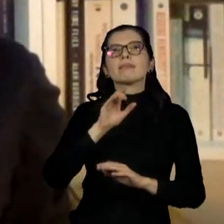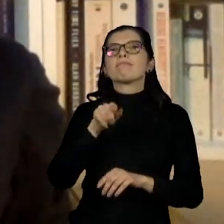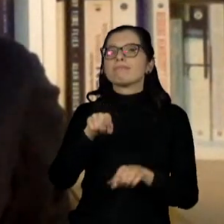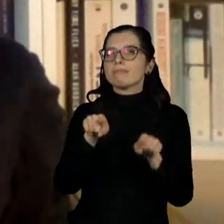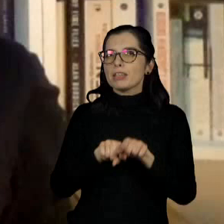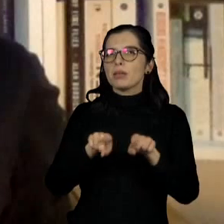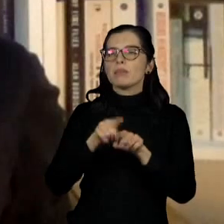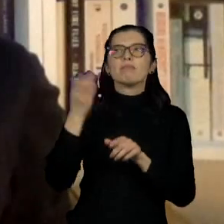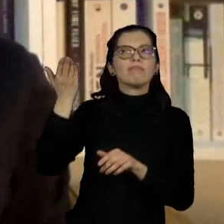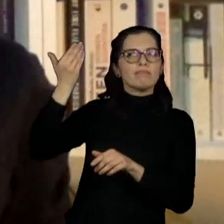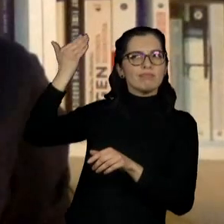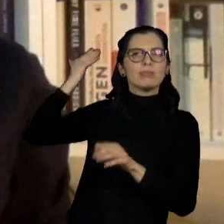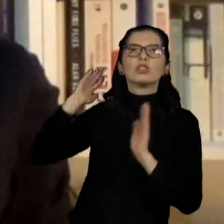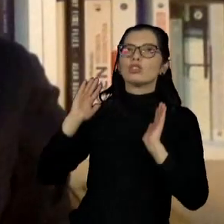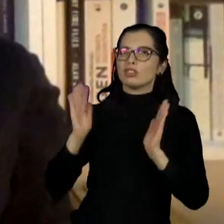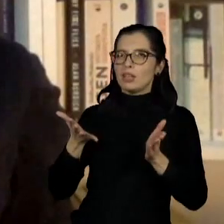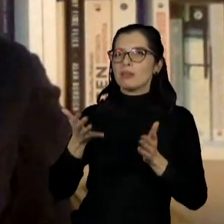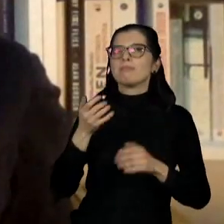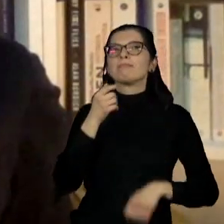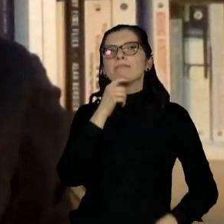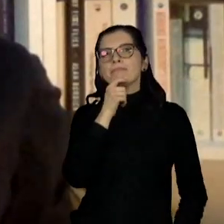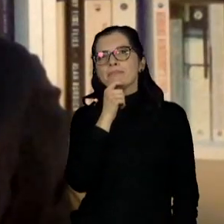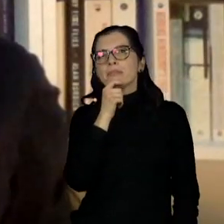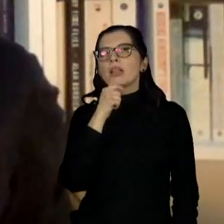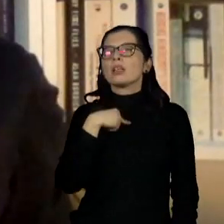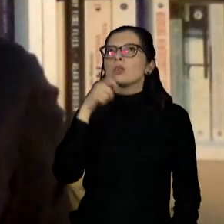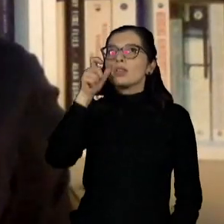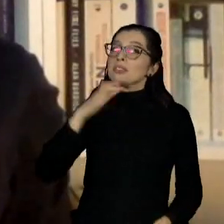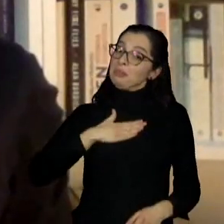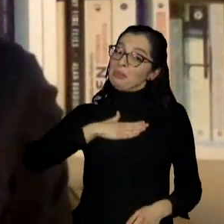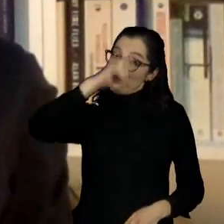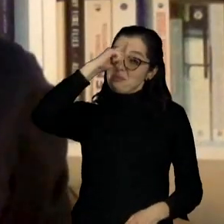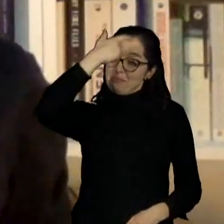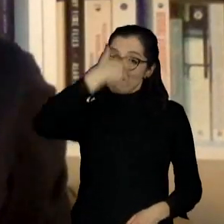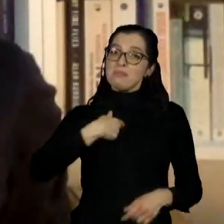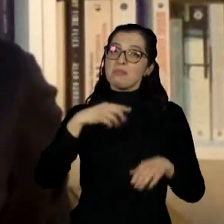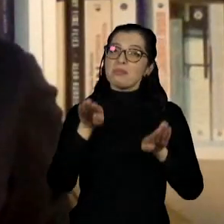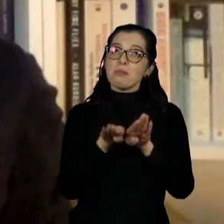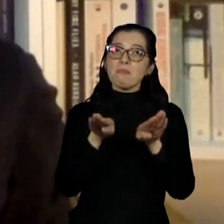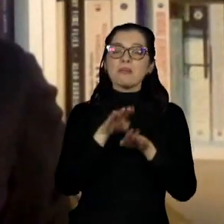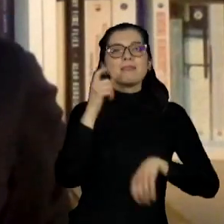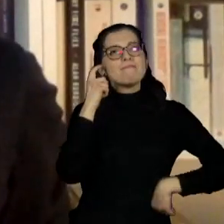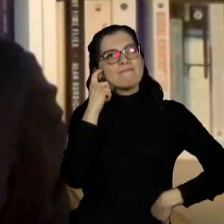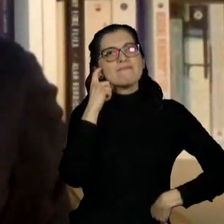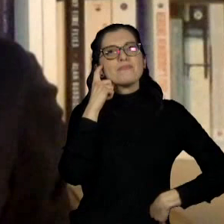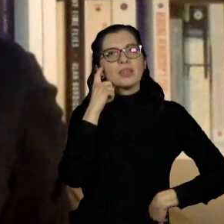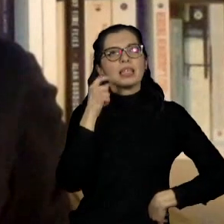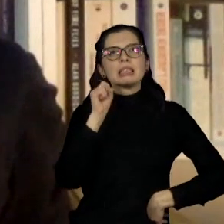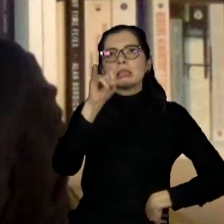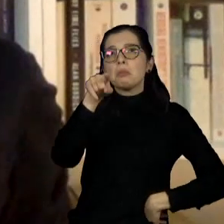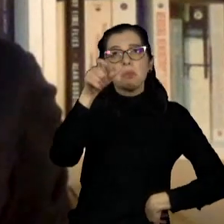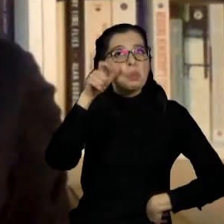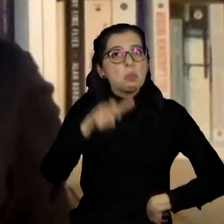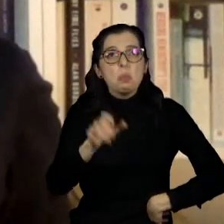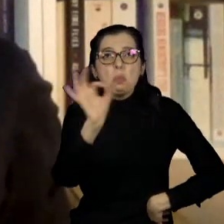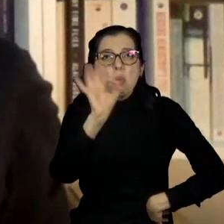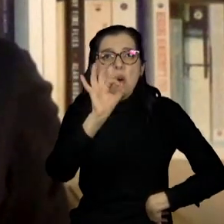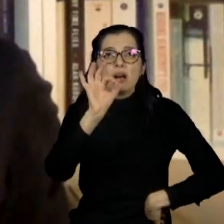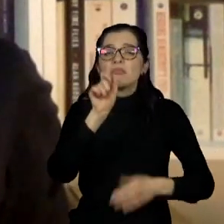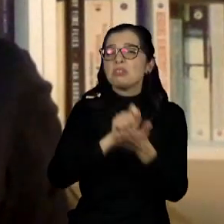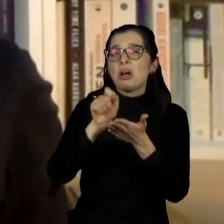interesse, primeiro, por ser interessado em mim mesmo. Se você não interessado em escrever ou